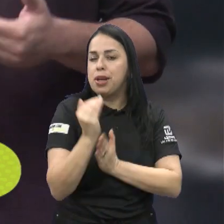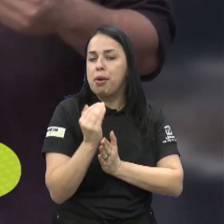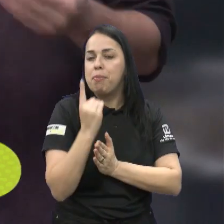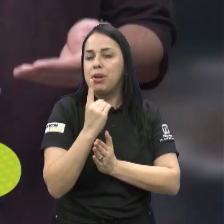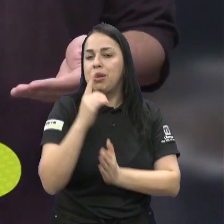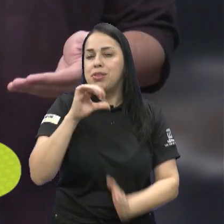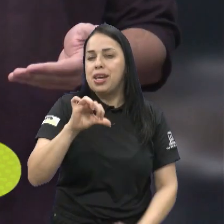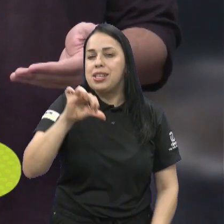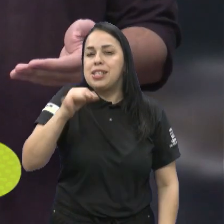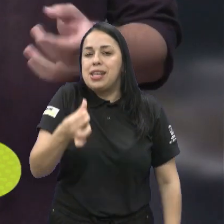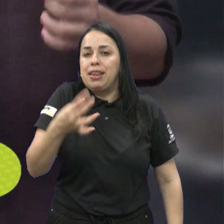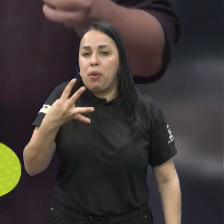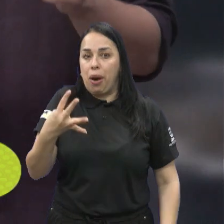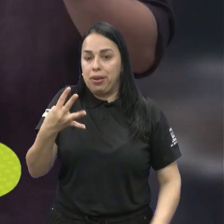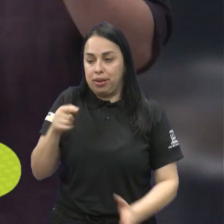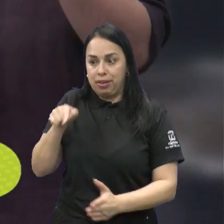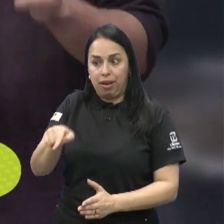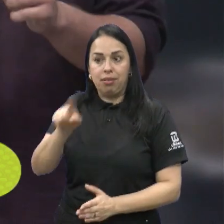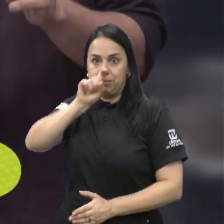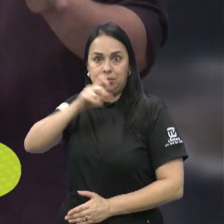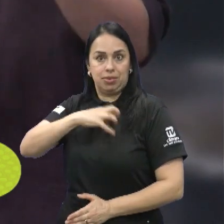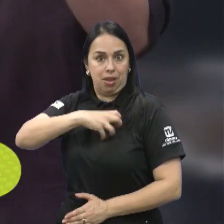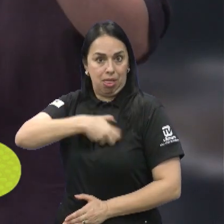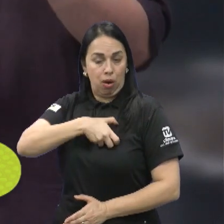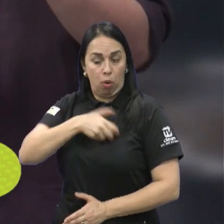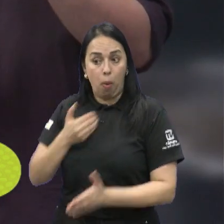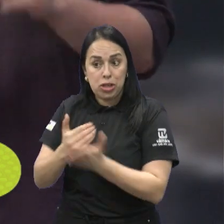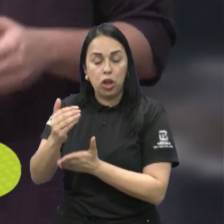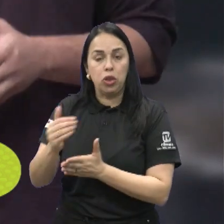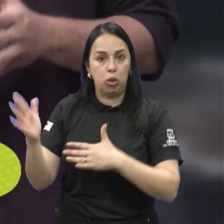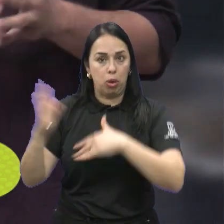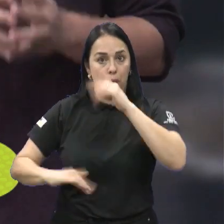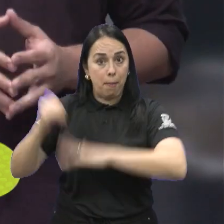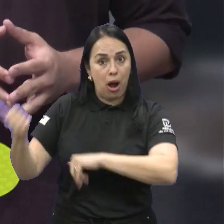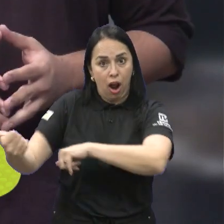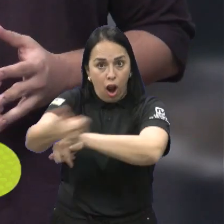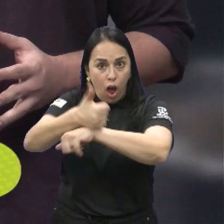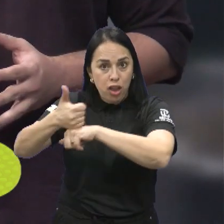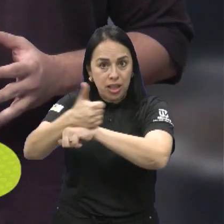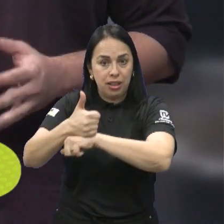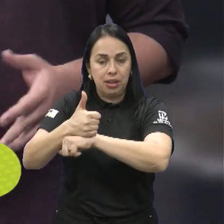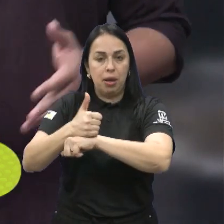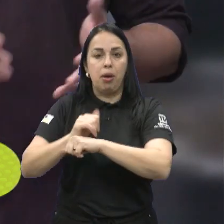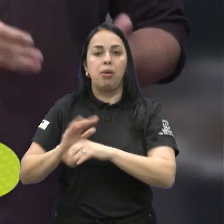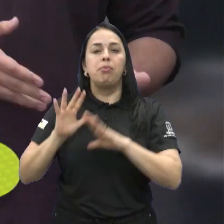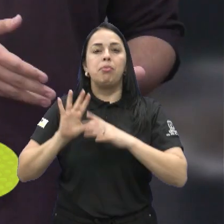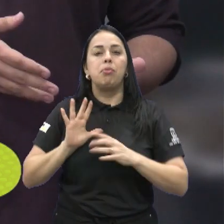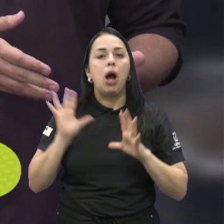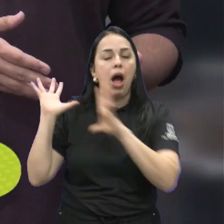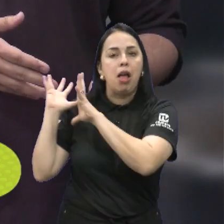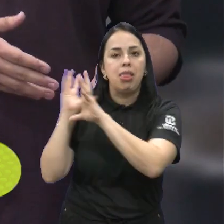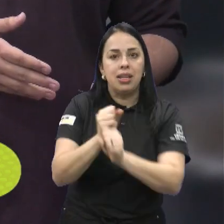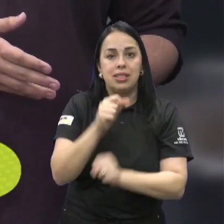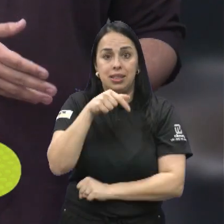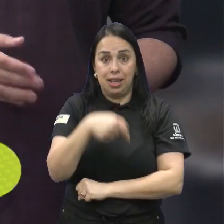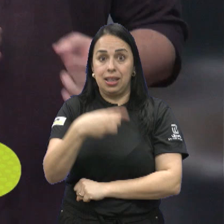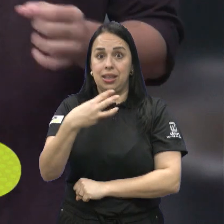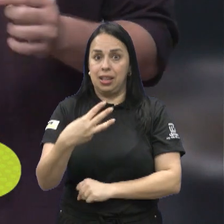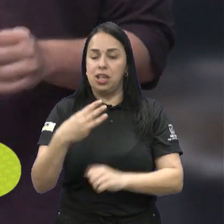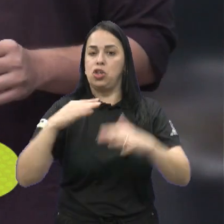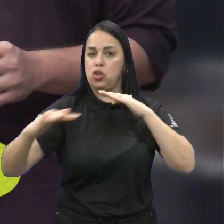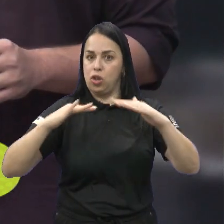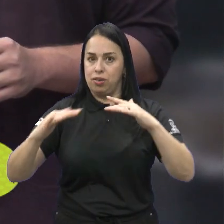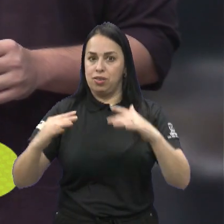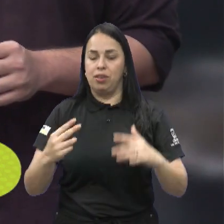São José iniciou as atividades no futebol profissional, mostra até aqui 73 jogos, com 24 vitórias para a